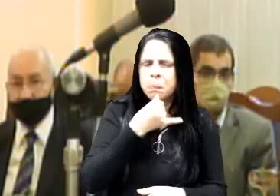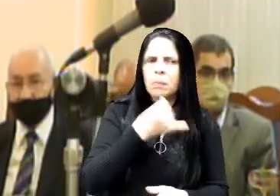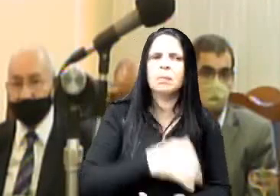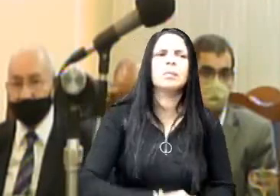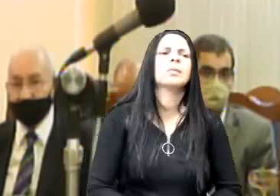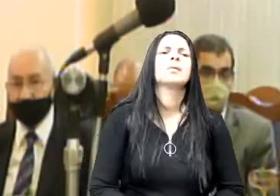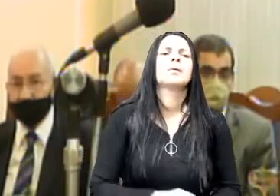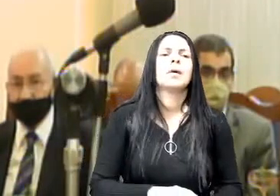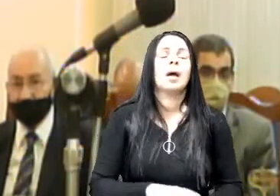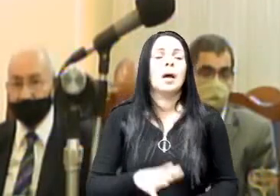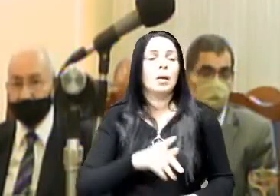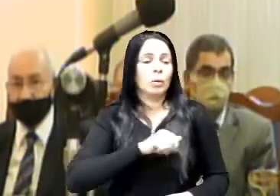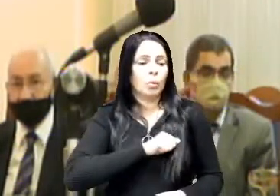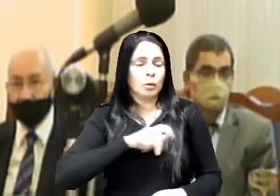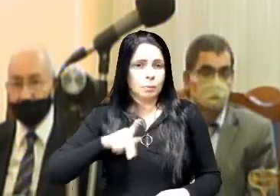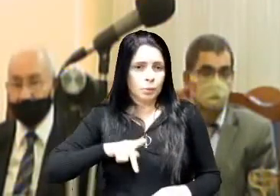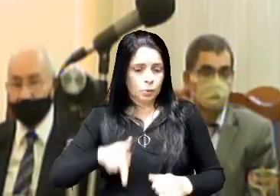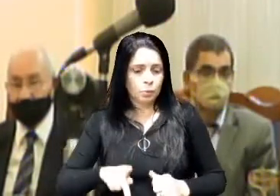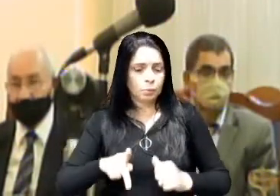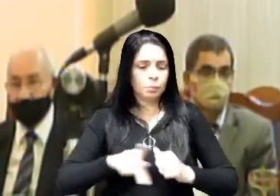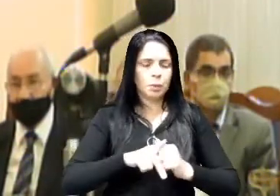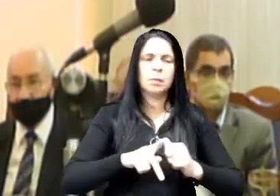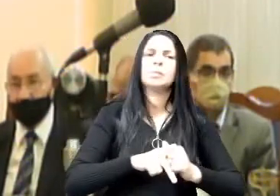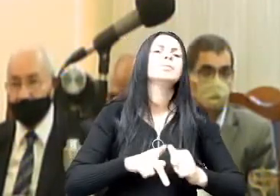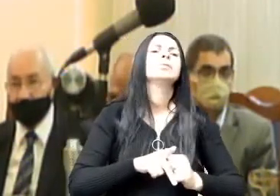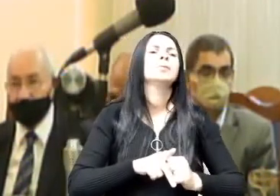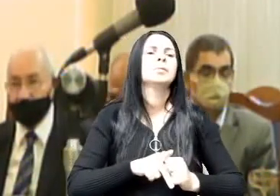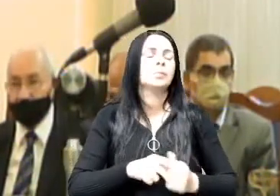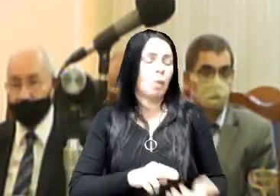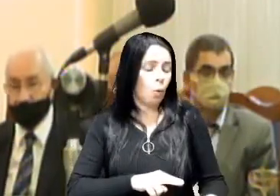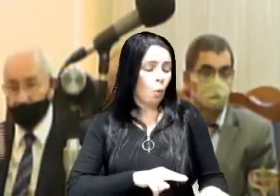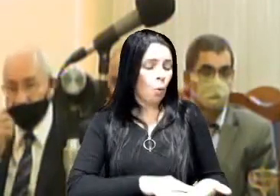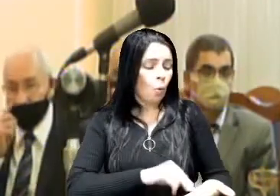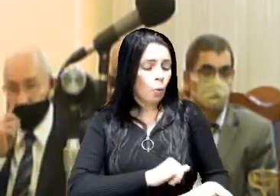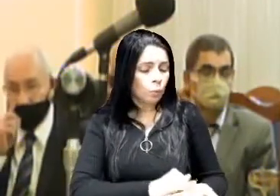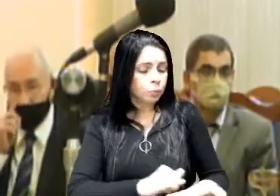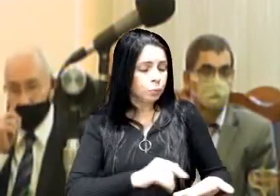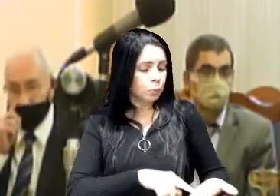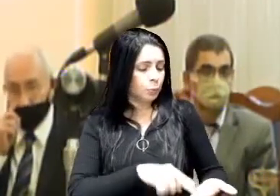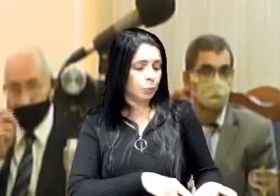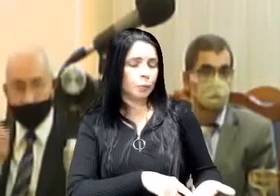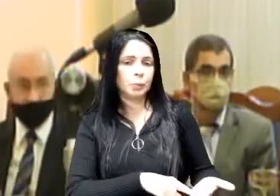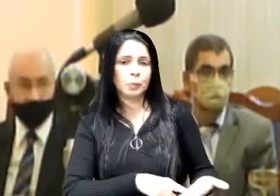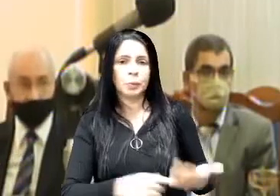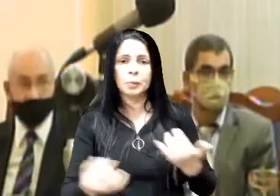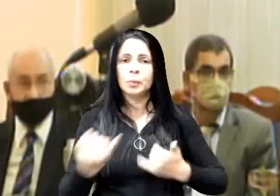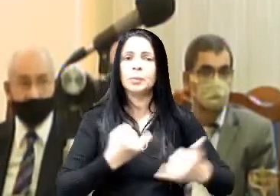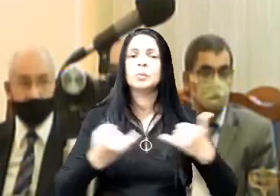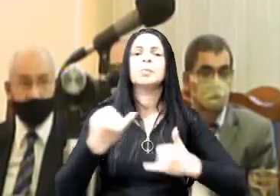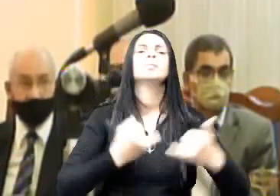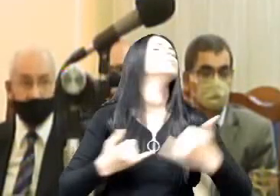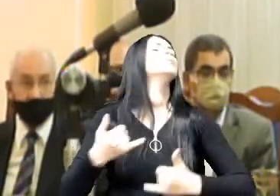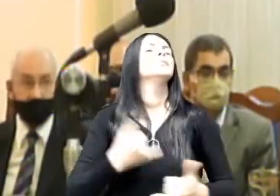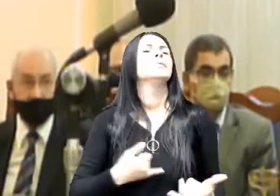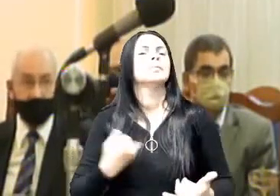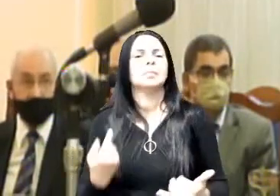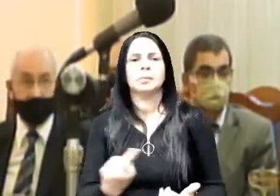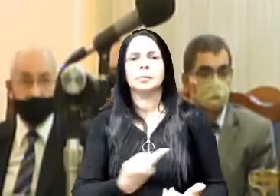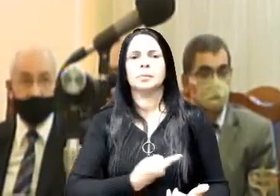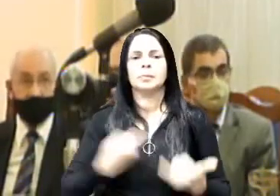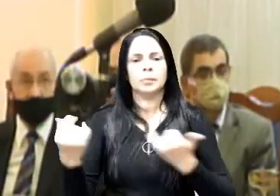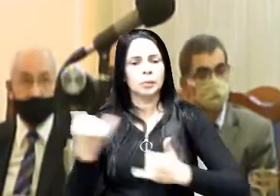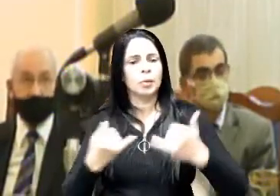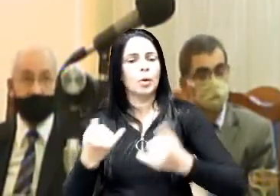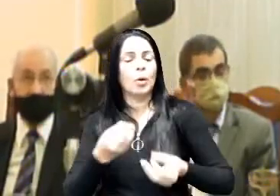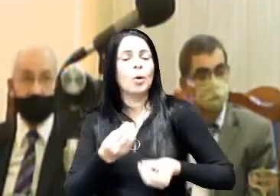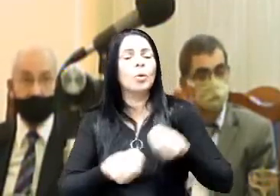Pedro vem com essa carta agora para nos dar algumas informações como você viver